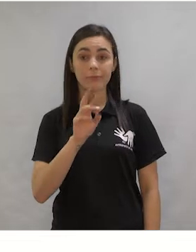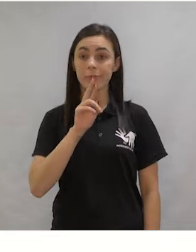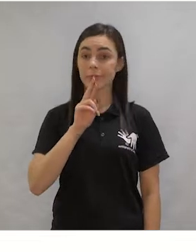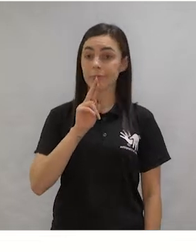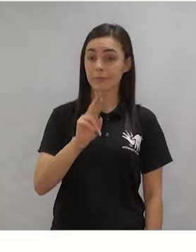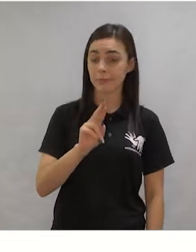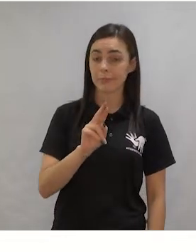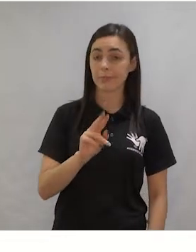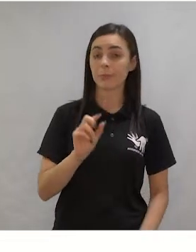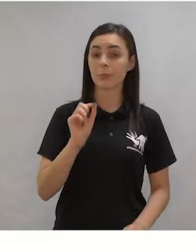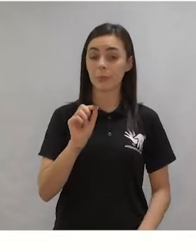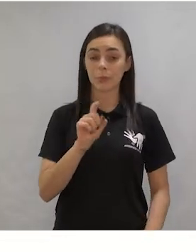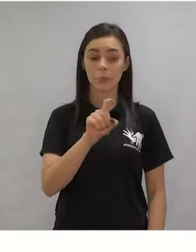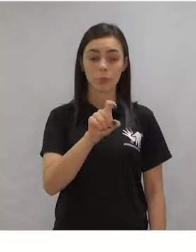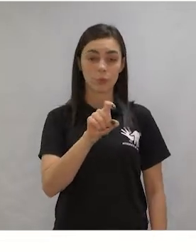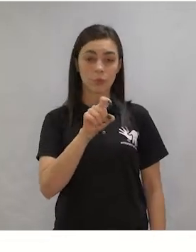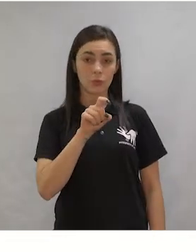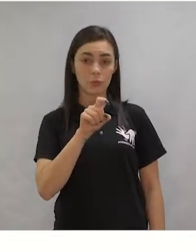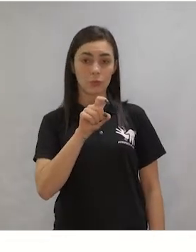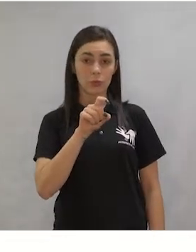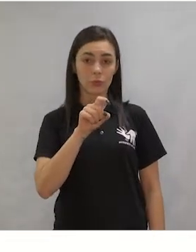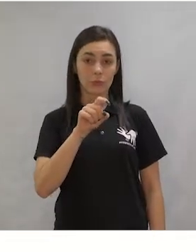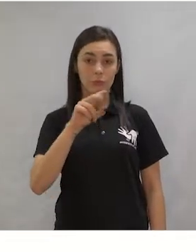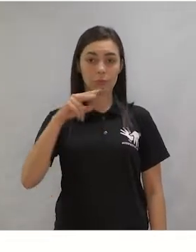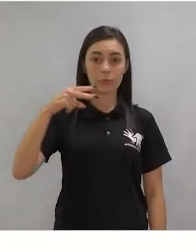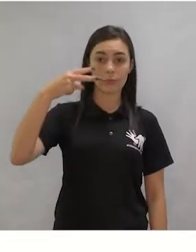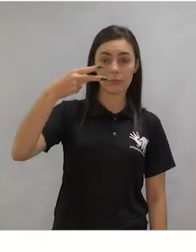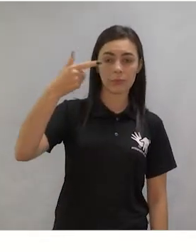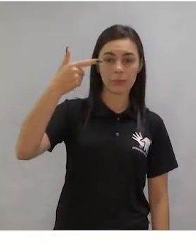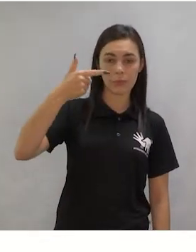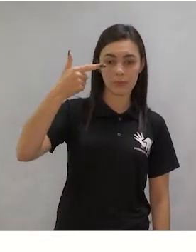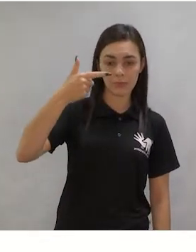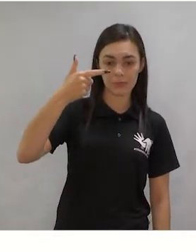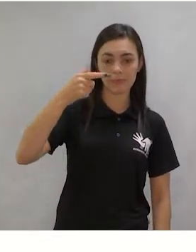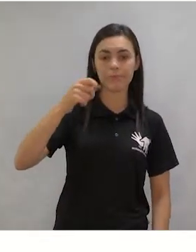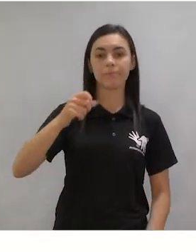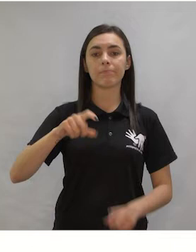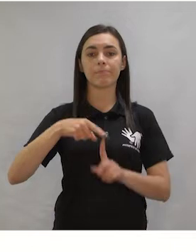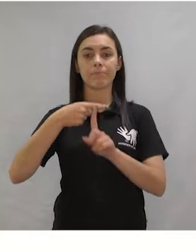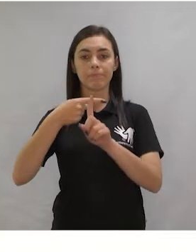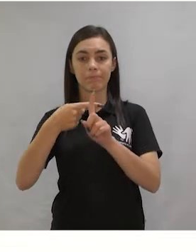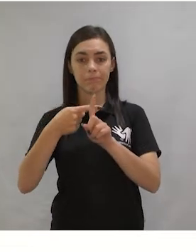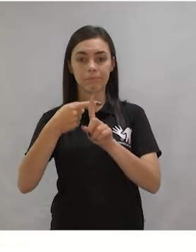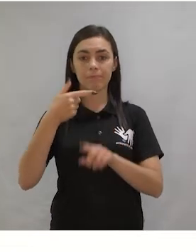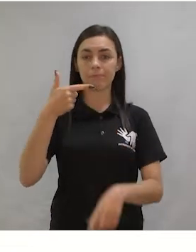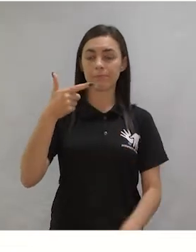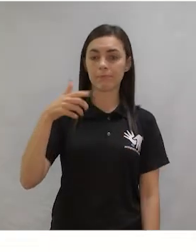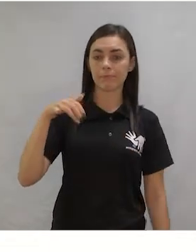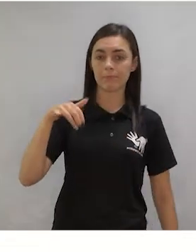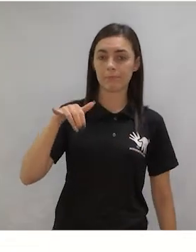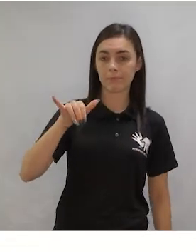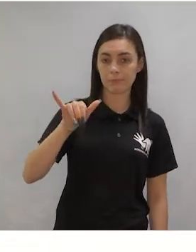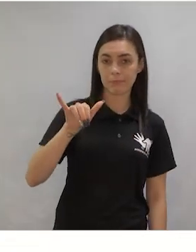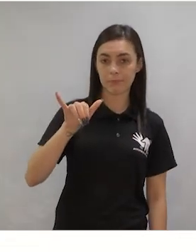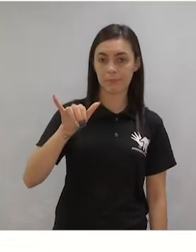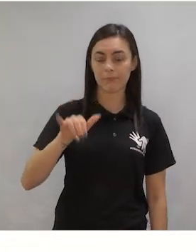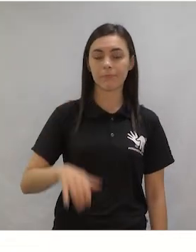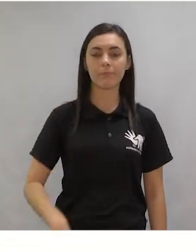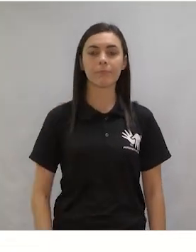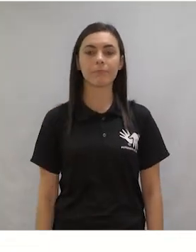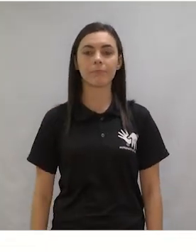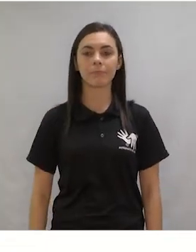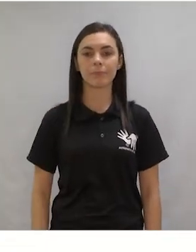o valor numérico de x à segunda potência, né, elevado à segunda potência, mais